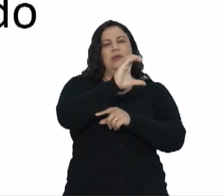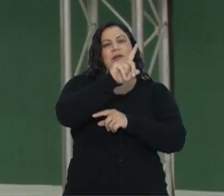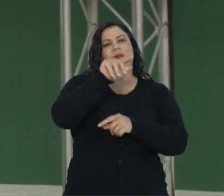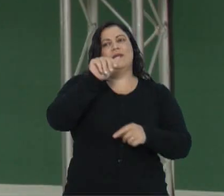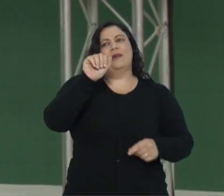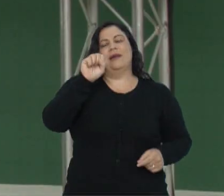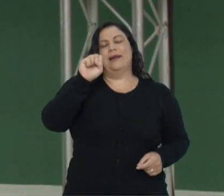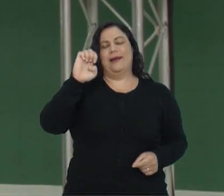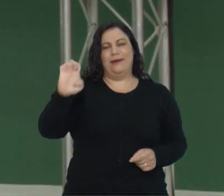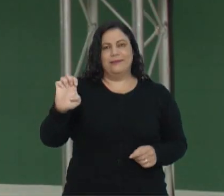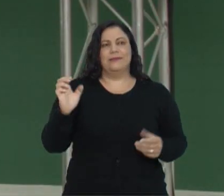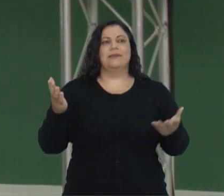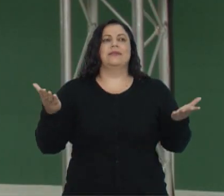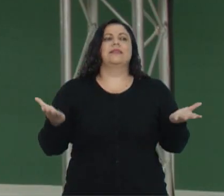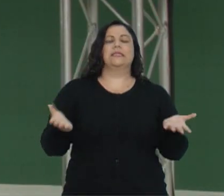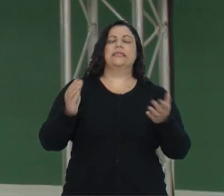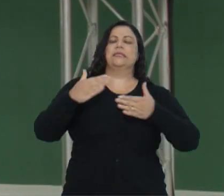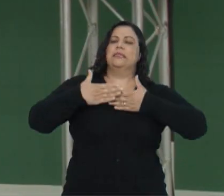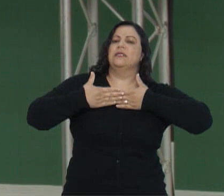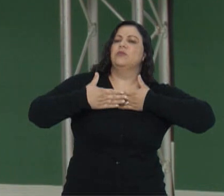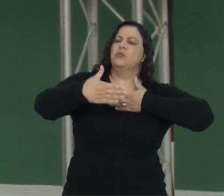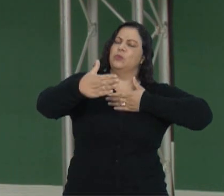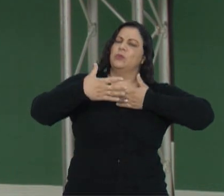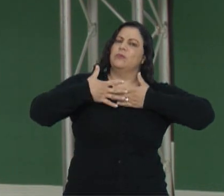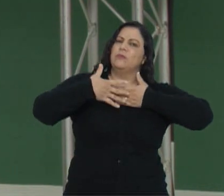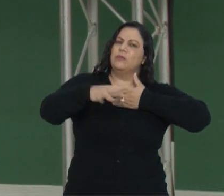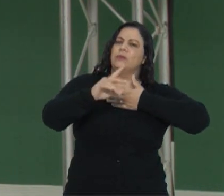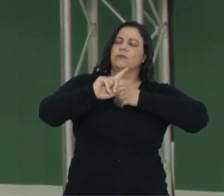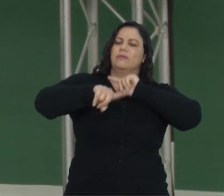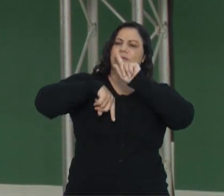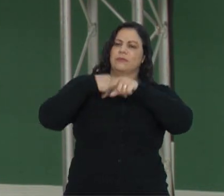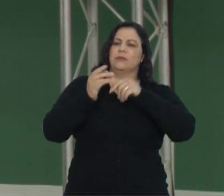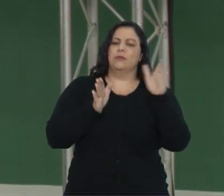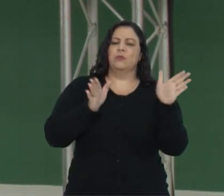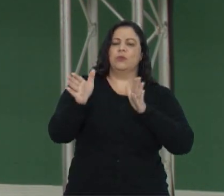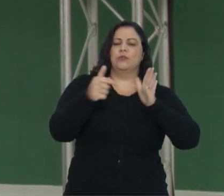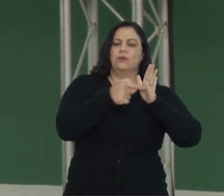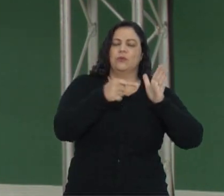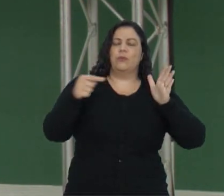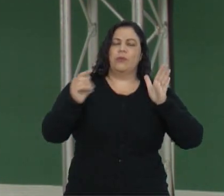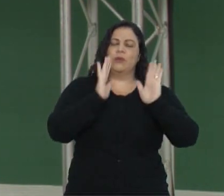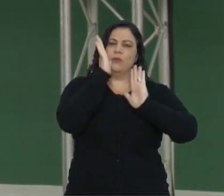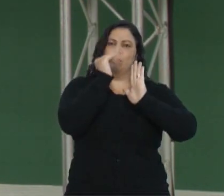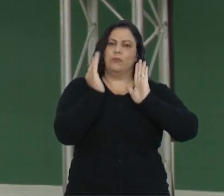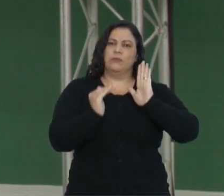dele é que a gente vai ver o classicismo que vem depois do período barroco, né?